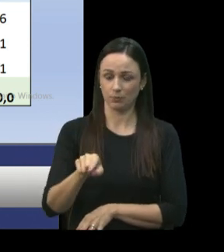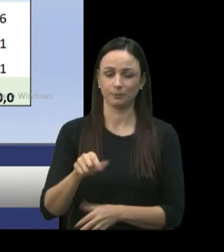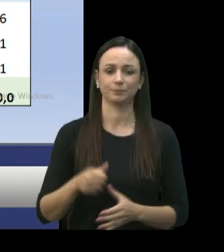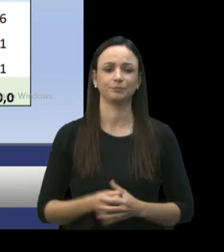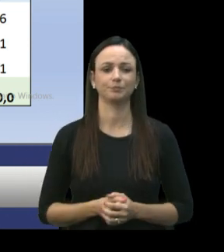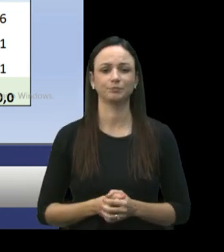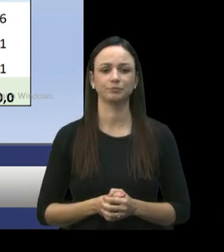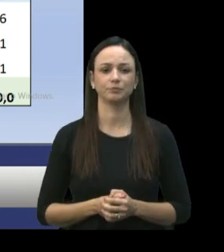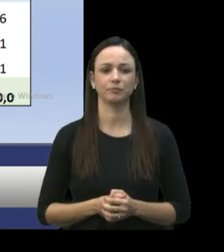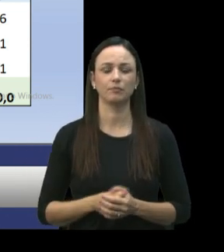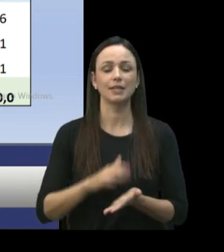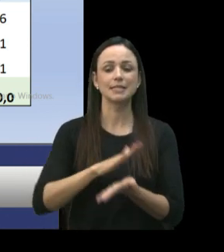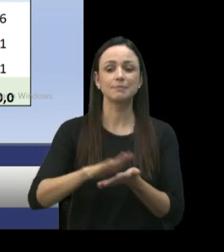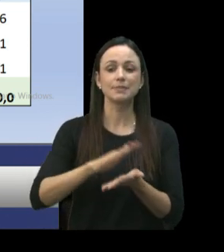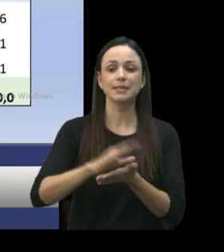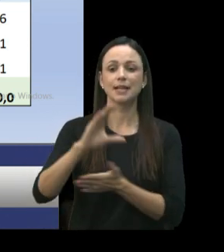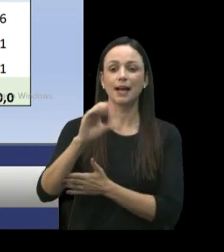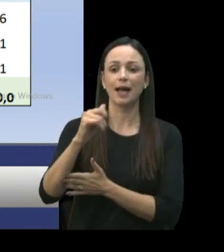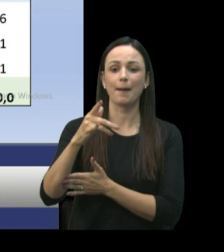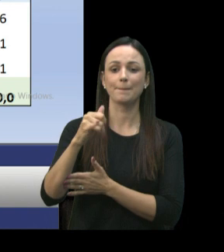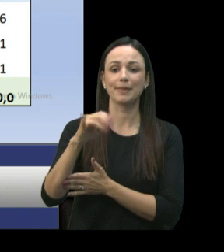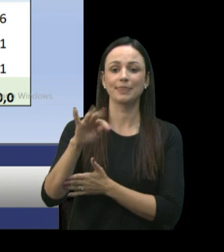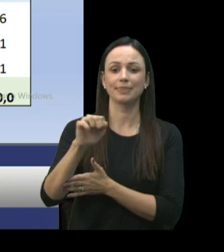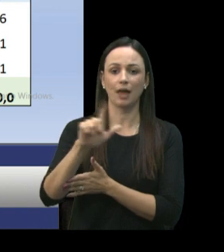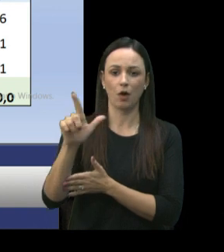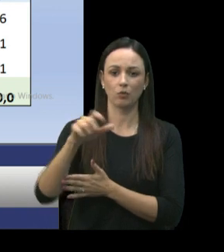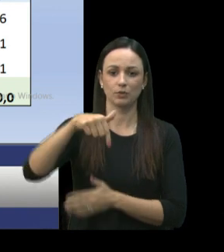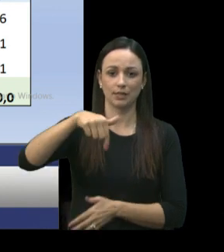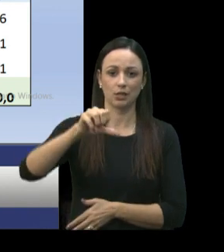591.675.000. E as despesas de capital,